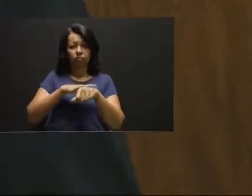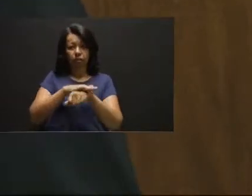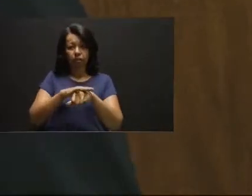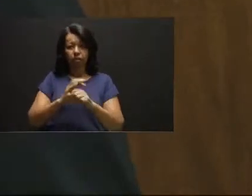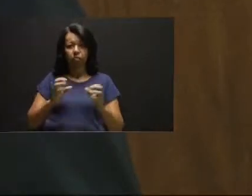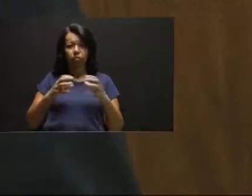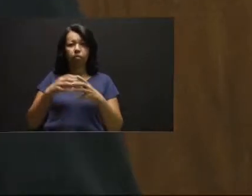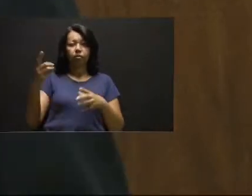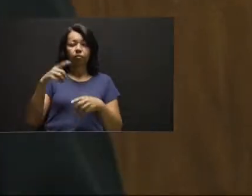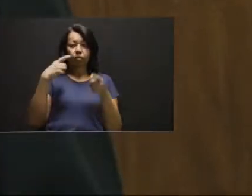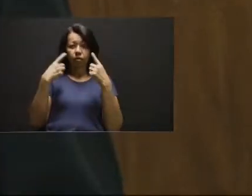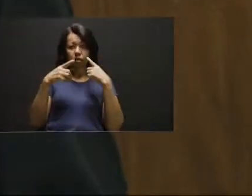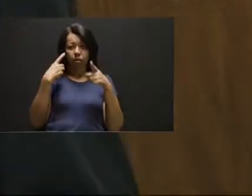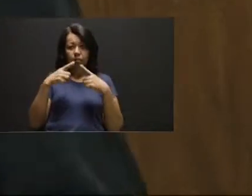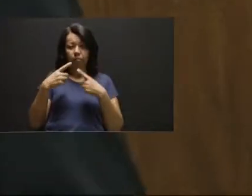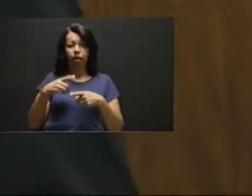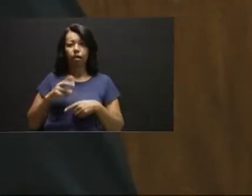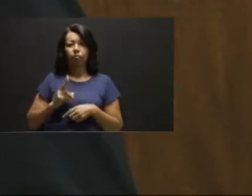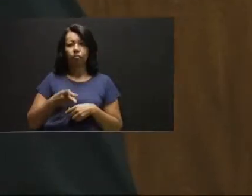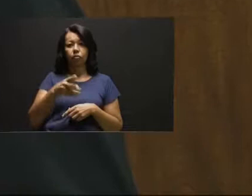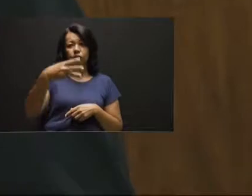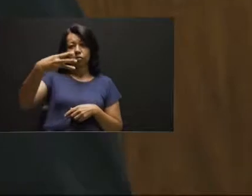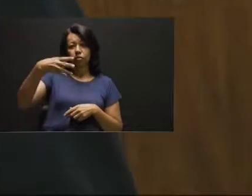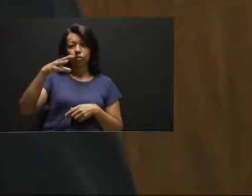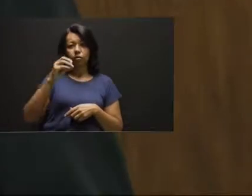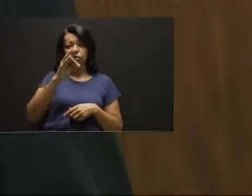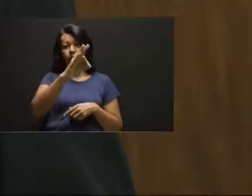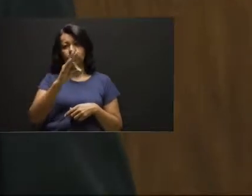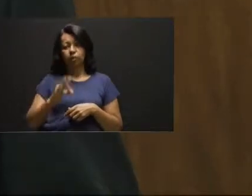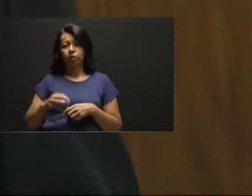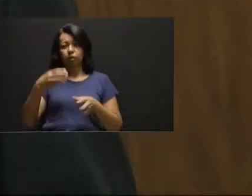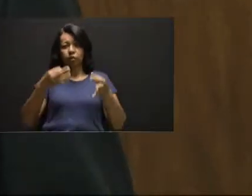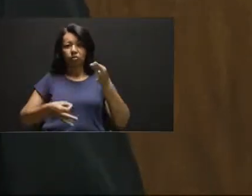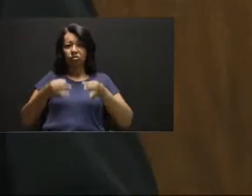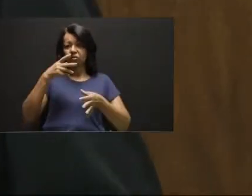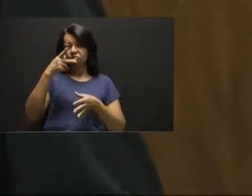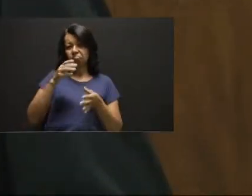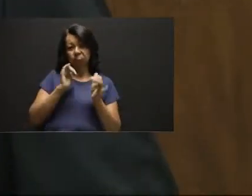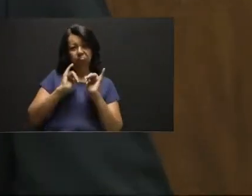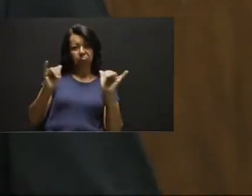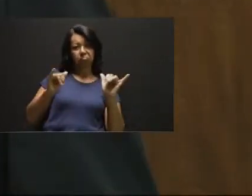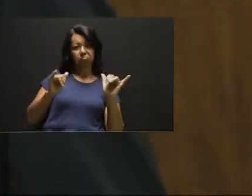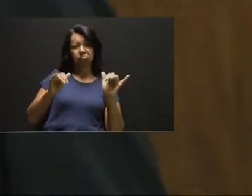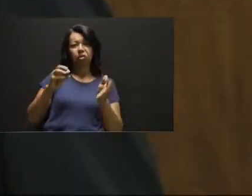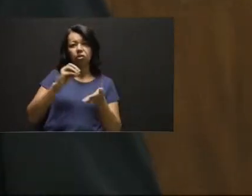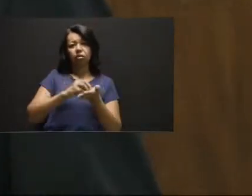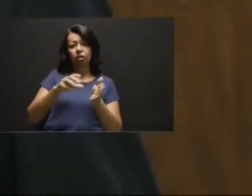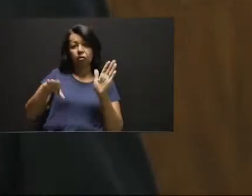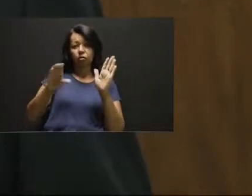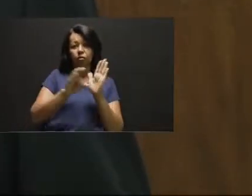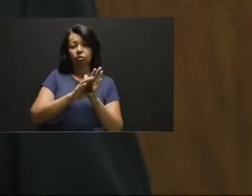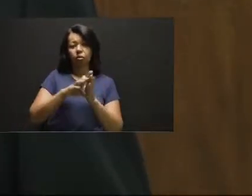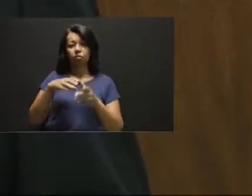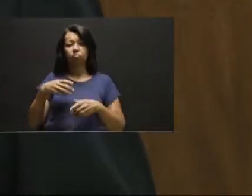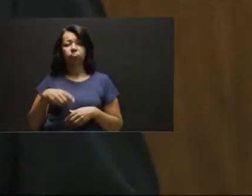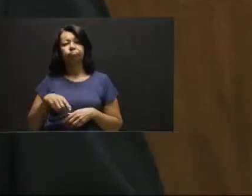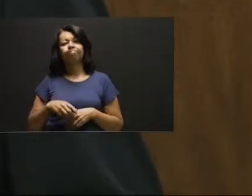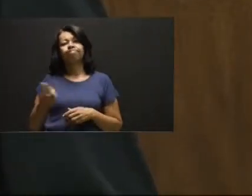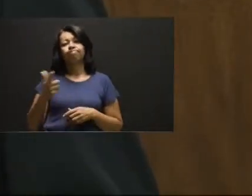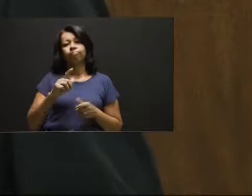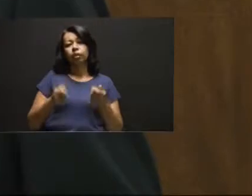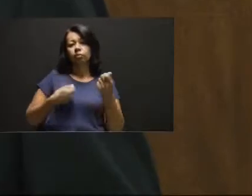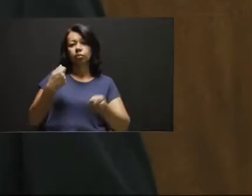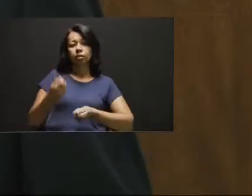vai reivindicar a permanência dos 30% que a justiça declarou como inconstitucional foi uma reação esta administrativa uma questão que era